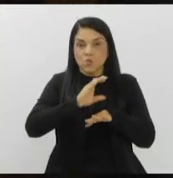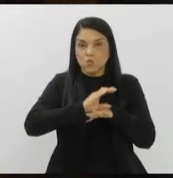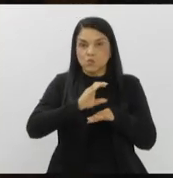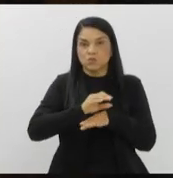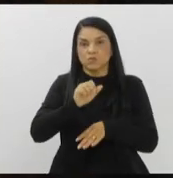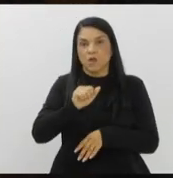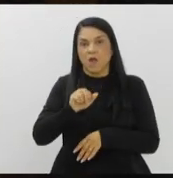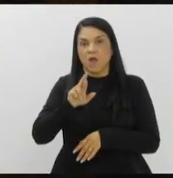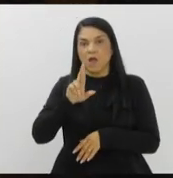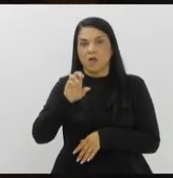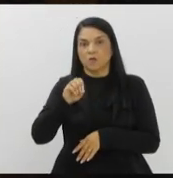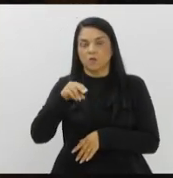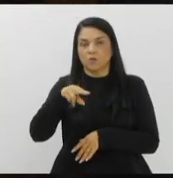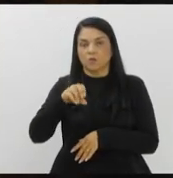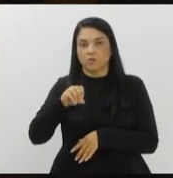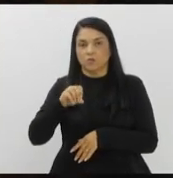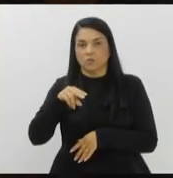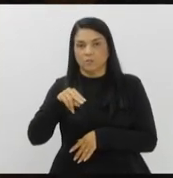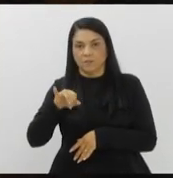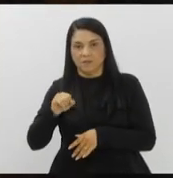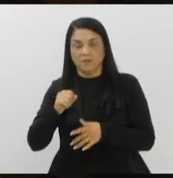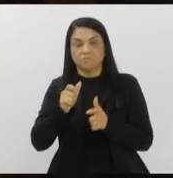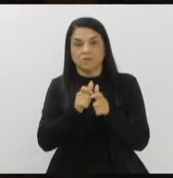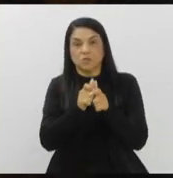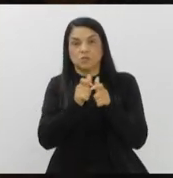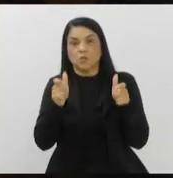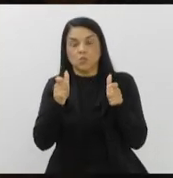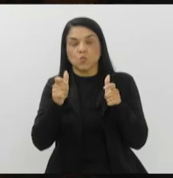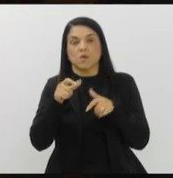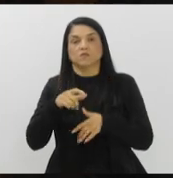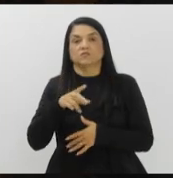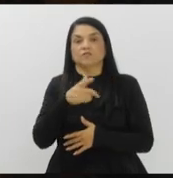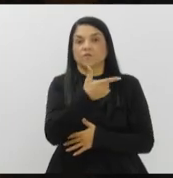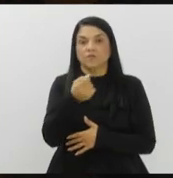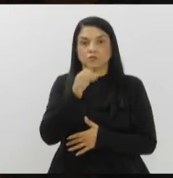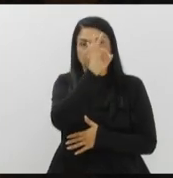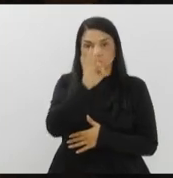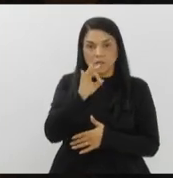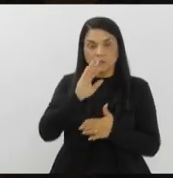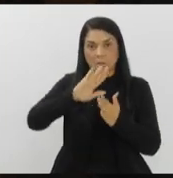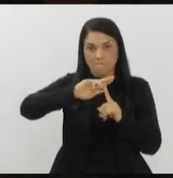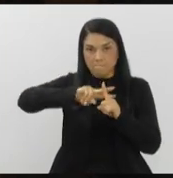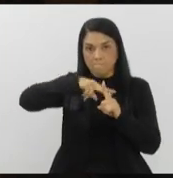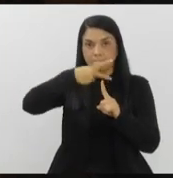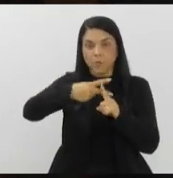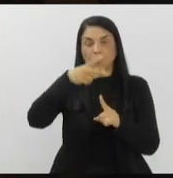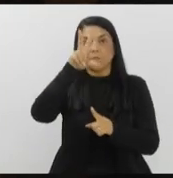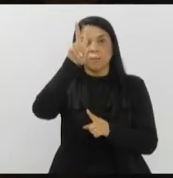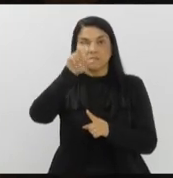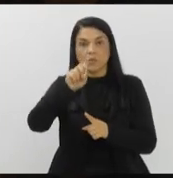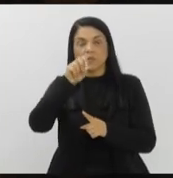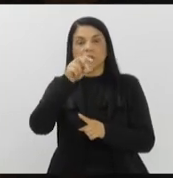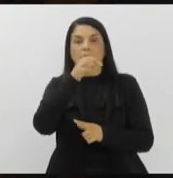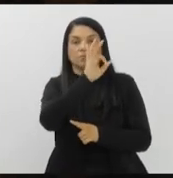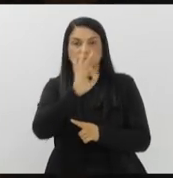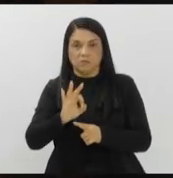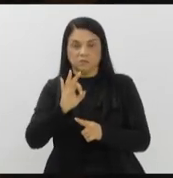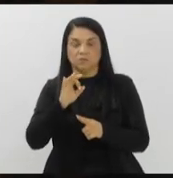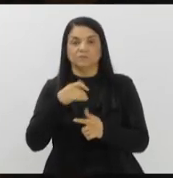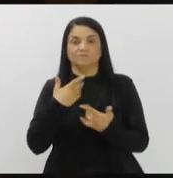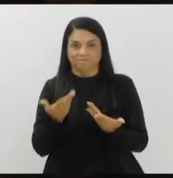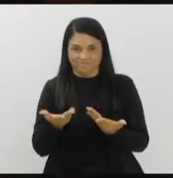feminina para mais de 50%. Nas universidades veterinárias do estado do Rio de Janeiro, já são quase 2/3 dos alunos